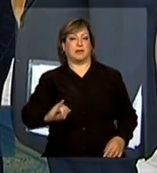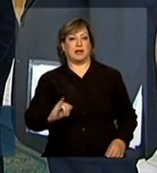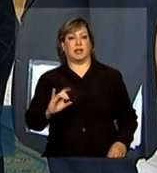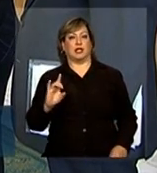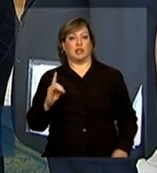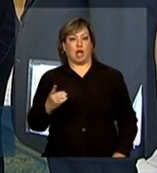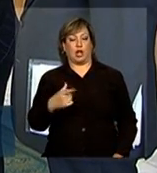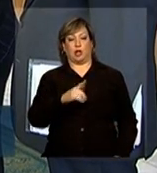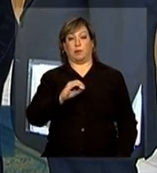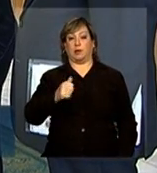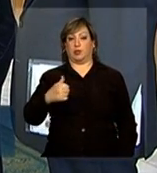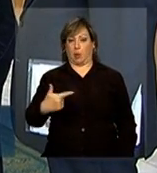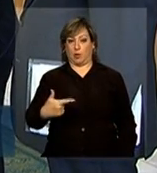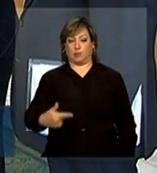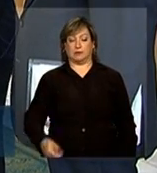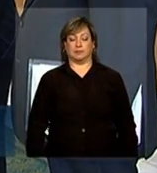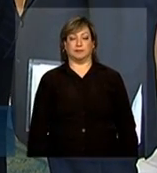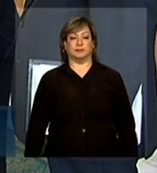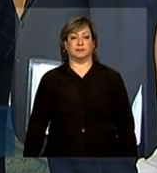em 2012.